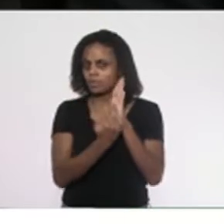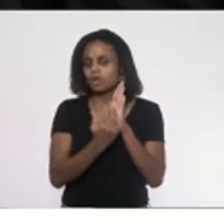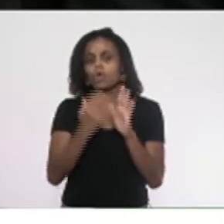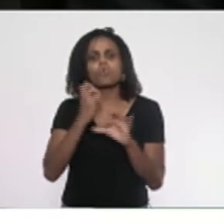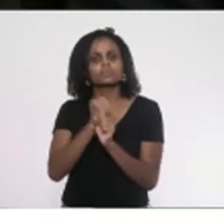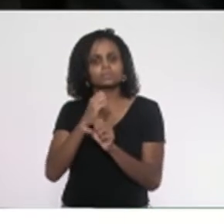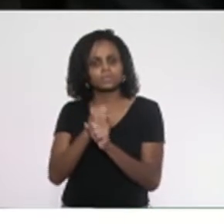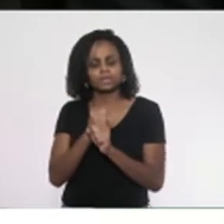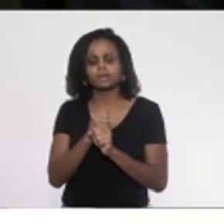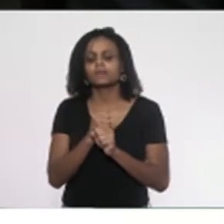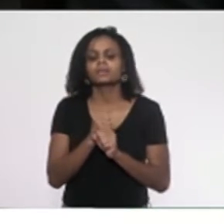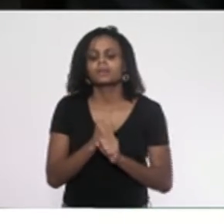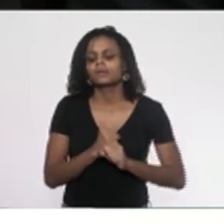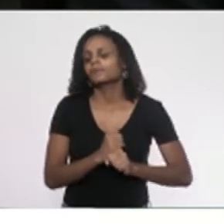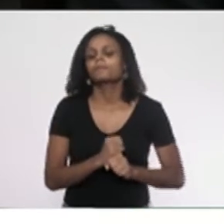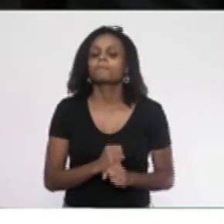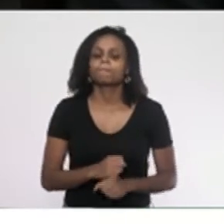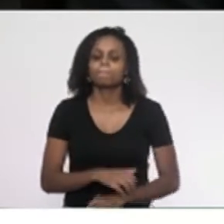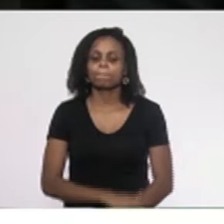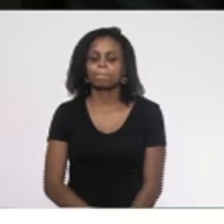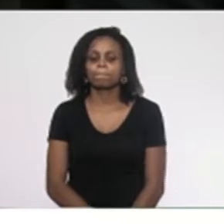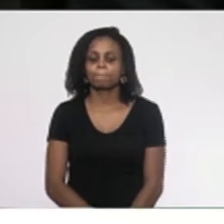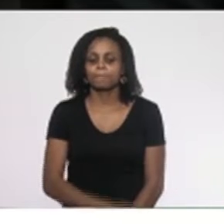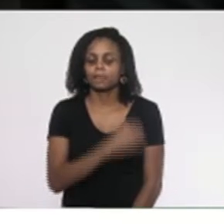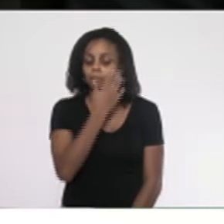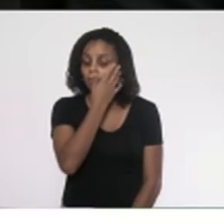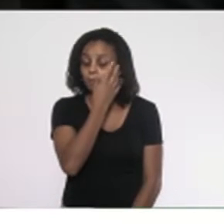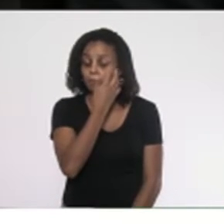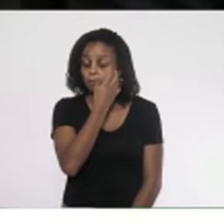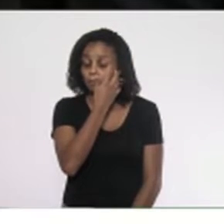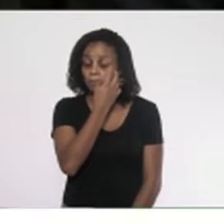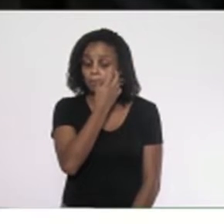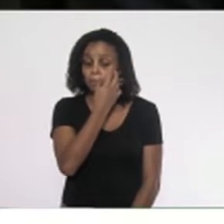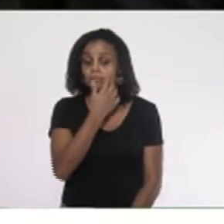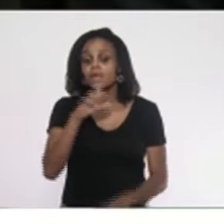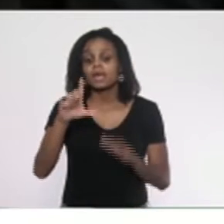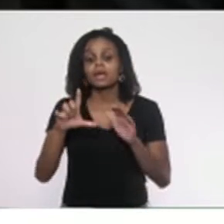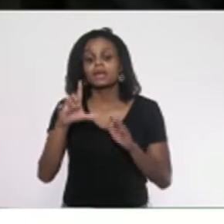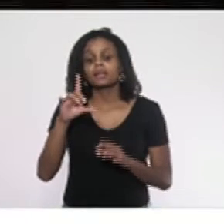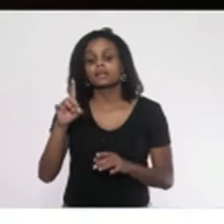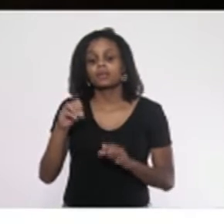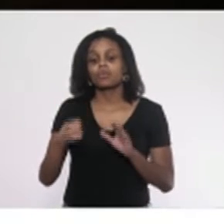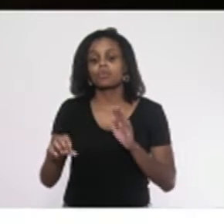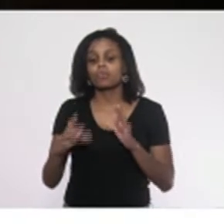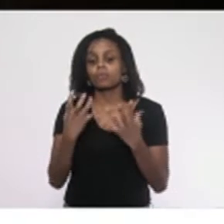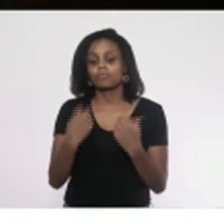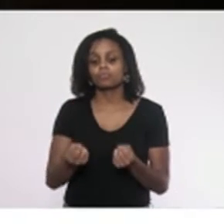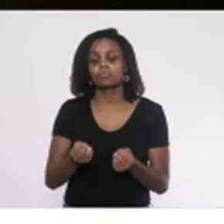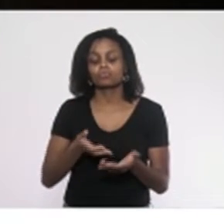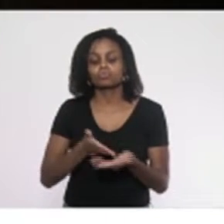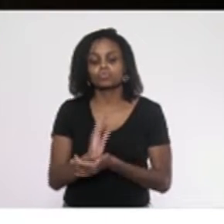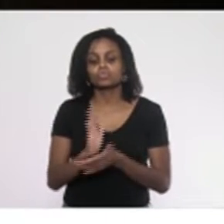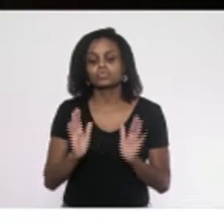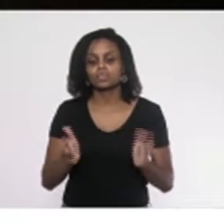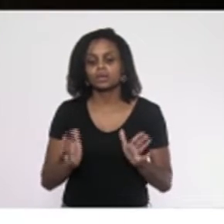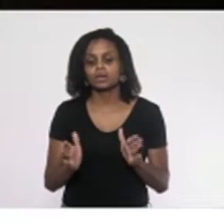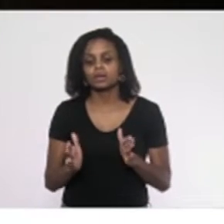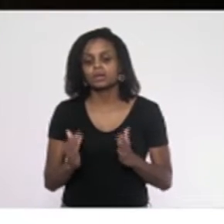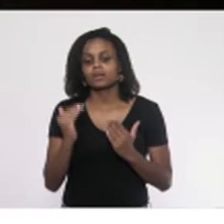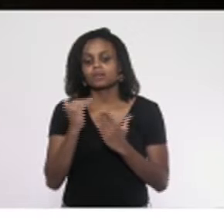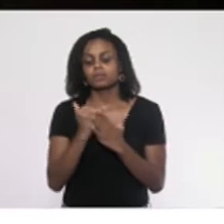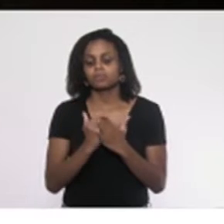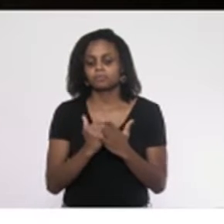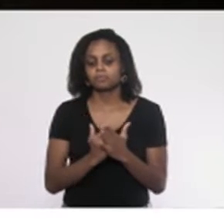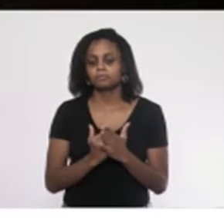dá a orientação para a construção da LDO. Sim, Ela até na LDO já foi aprovada. Deputado, para a elaboração do orçamento, os critérios que serão usados